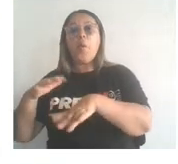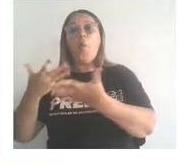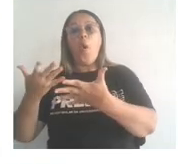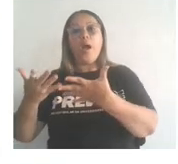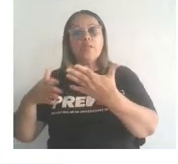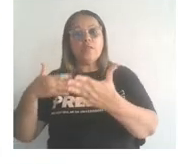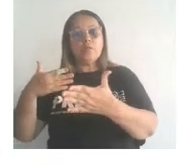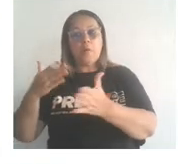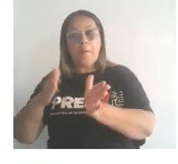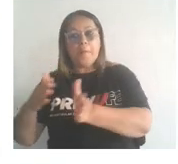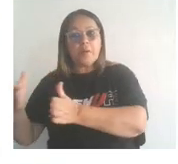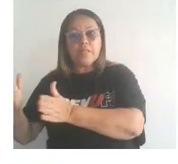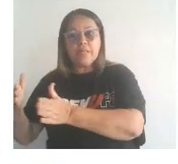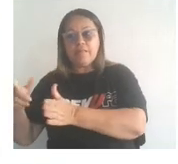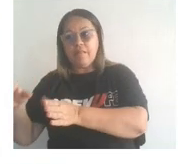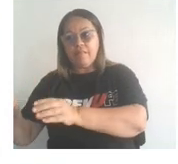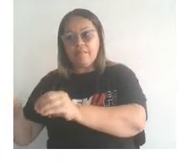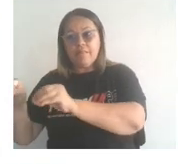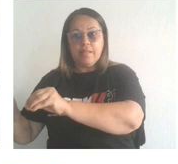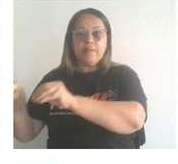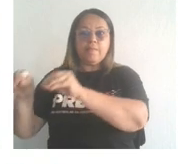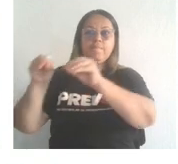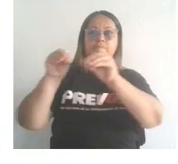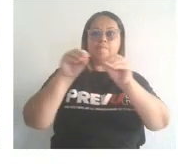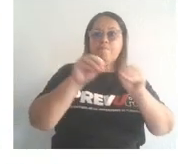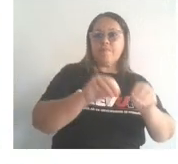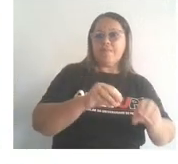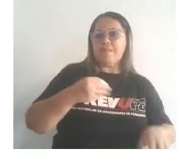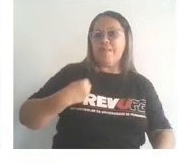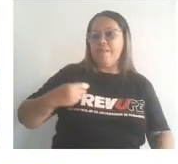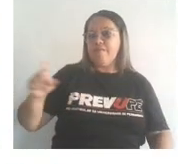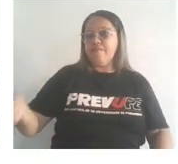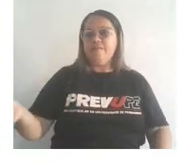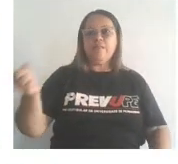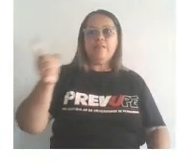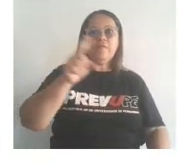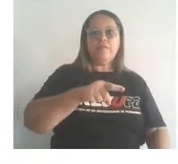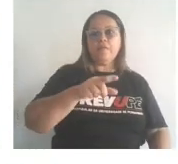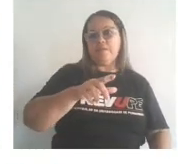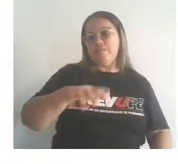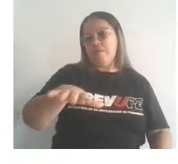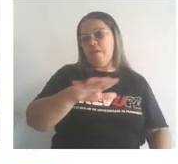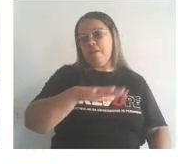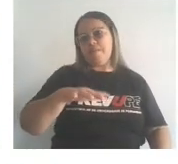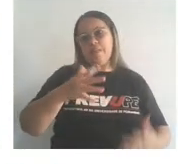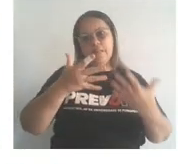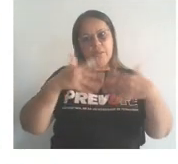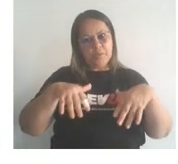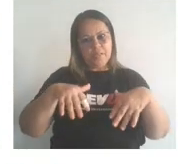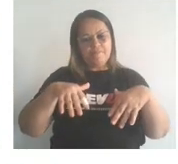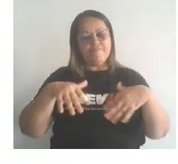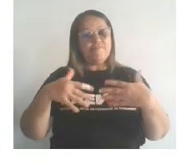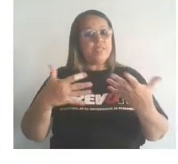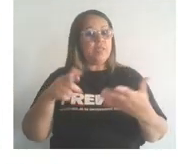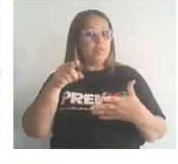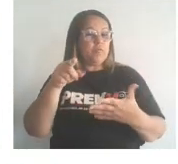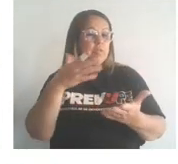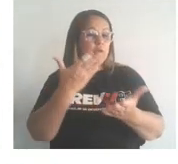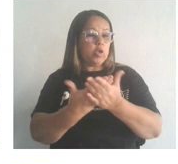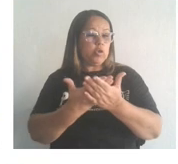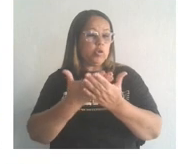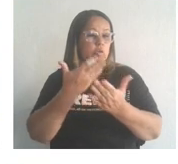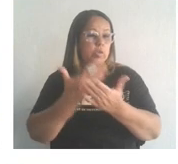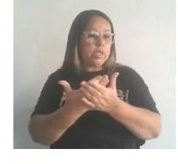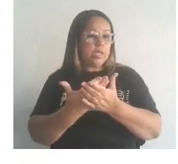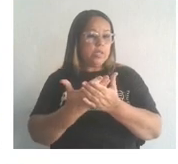processos que tiram esse composto da vida e fazem com que ele retorne para o ambiente. Então, é interessante, pessoal, que quando vocês forem estudar